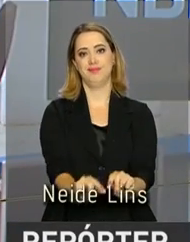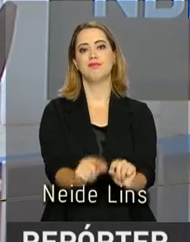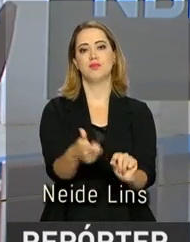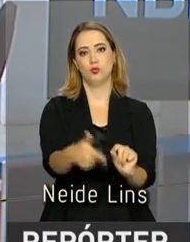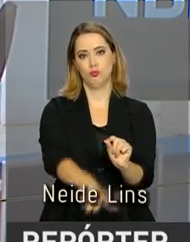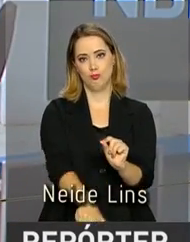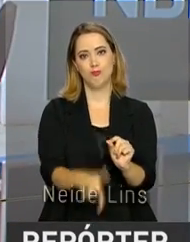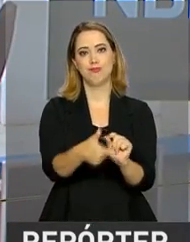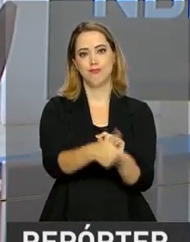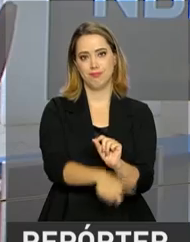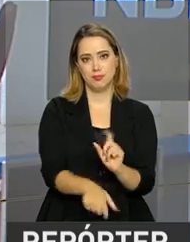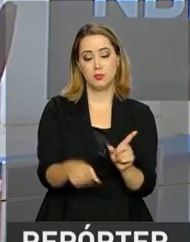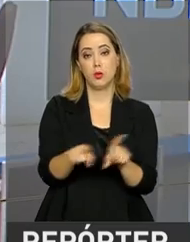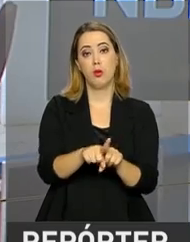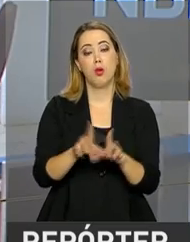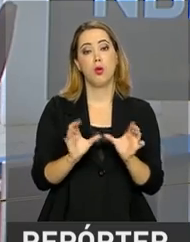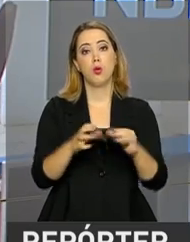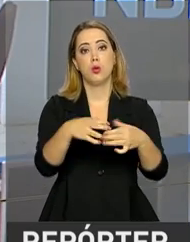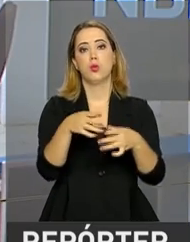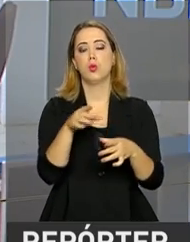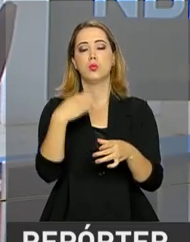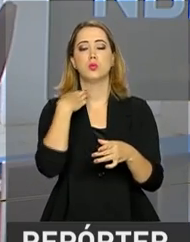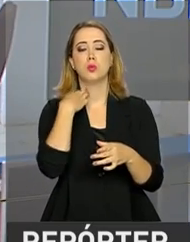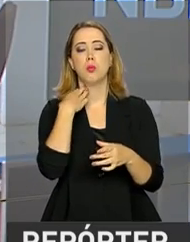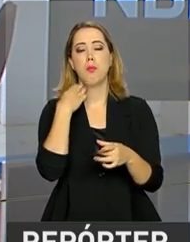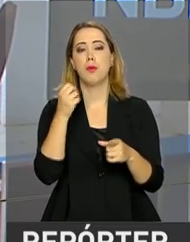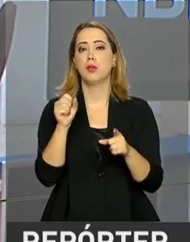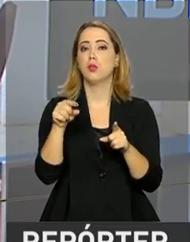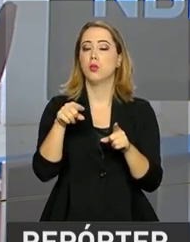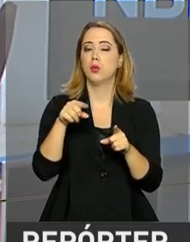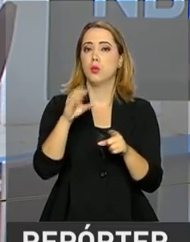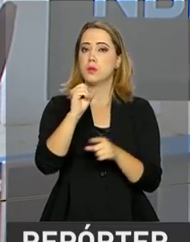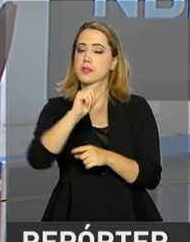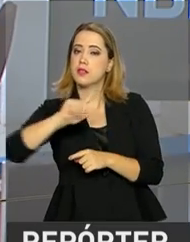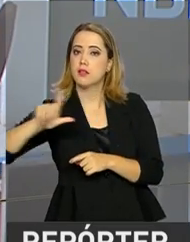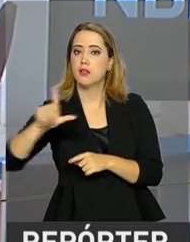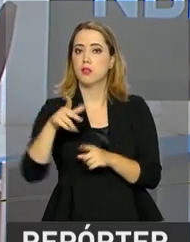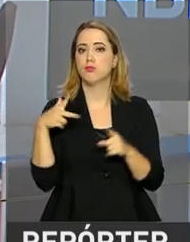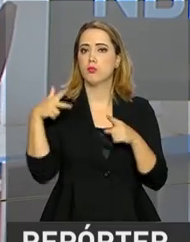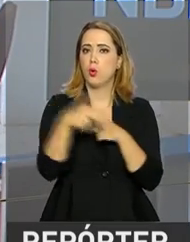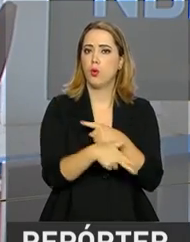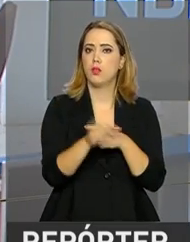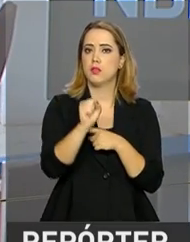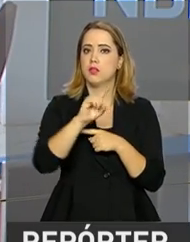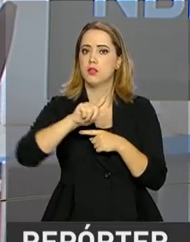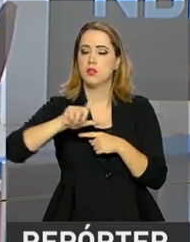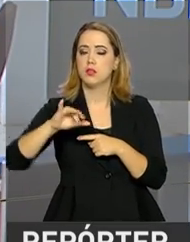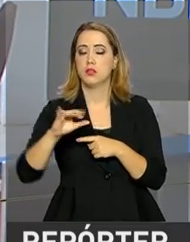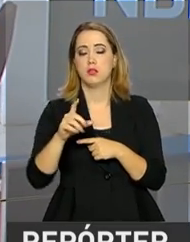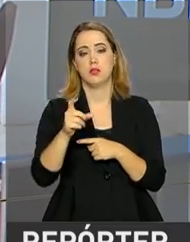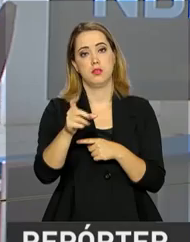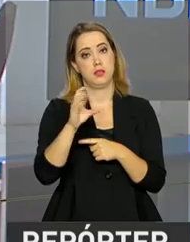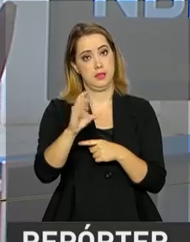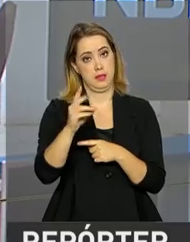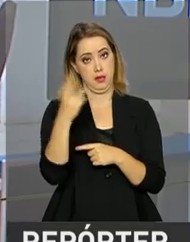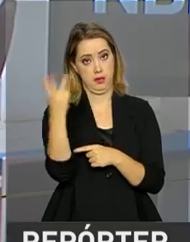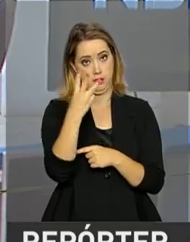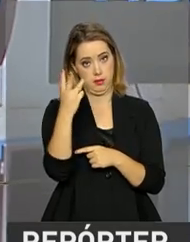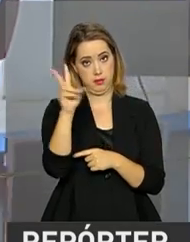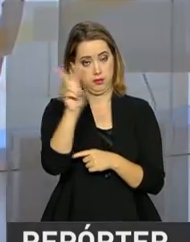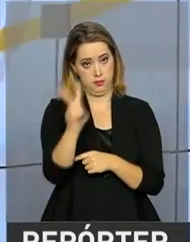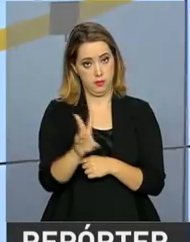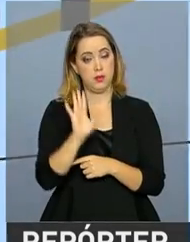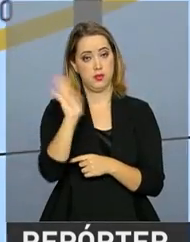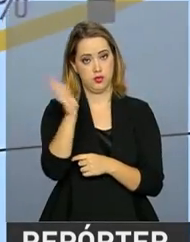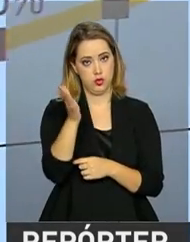mais o comitê de política monetária do Banco Central decidiu cortar a taxa SELIC Pela terceira vez desde Outubro vamos ver